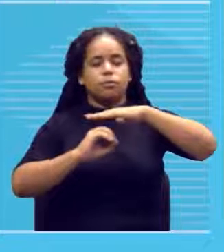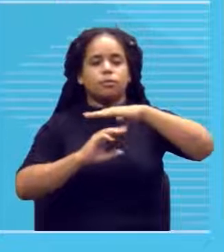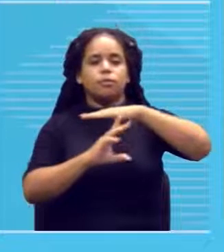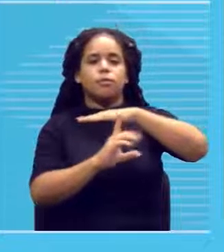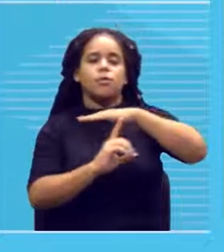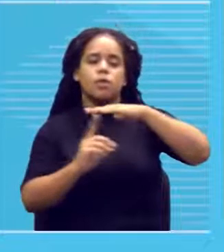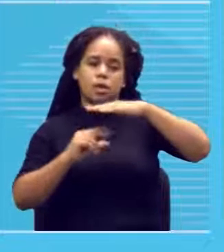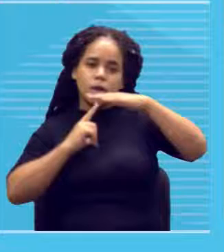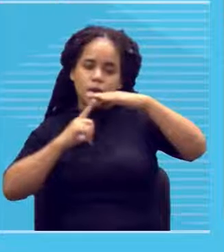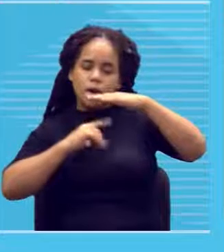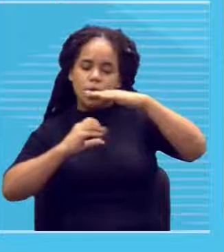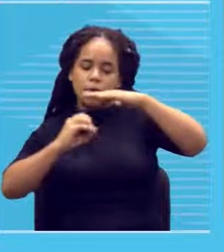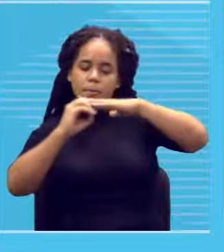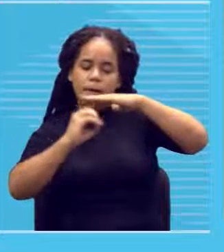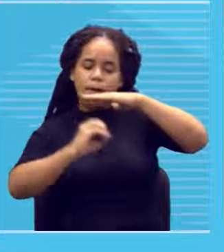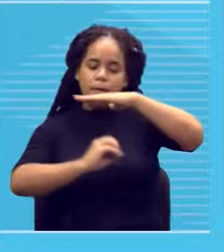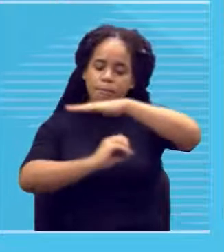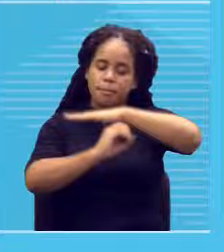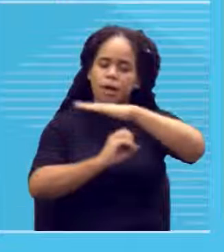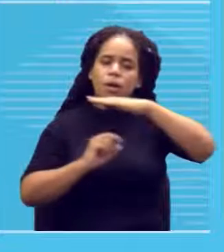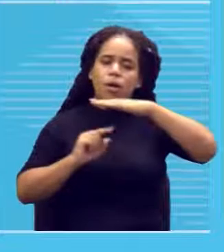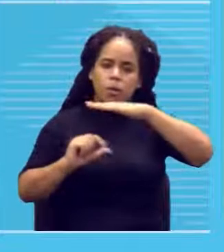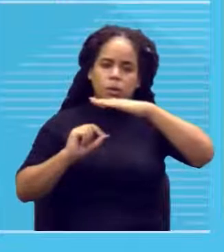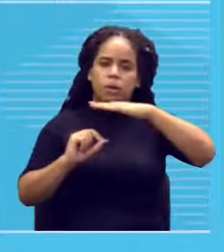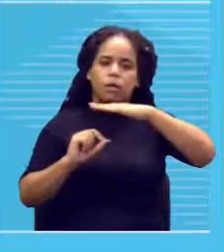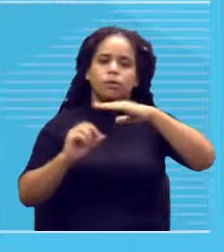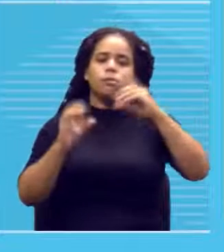Deixa eu fazer um zoom aqui para ficar melhor para você